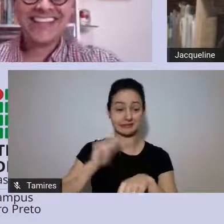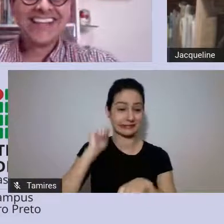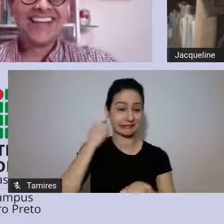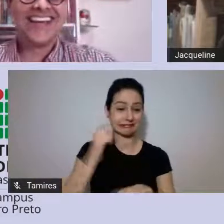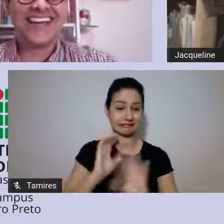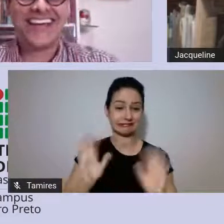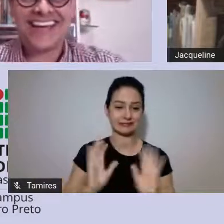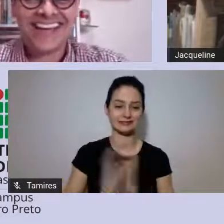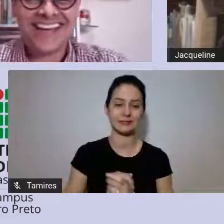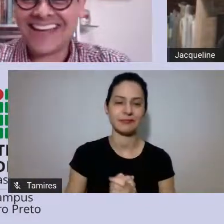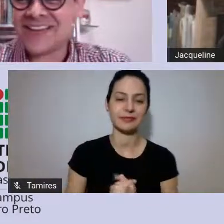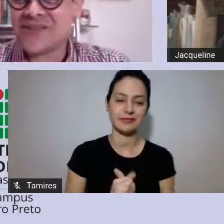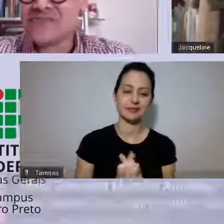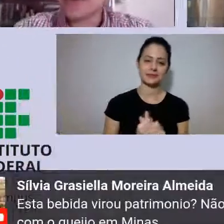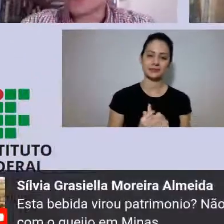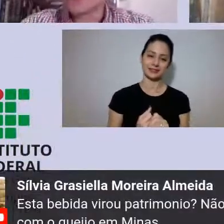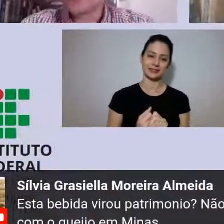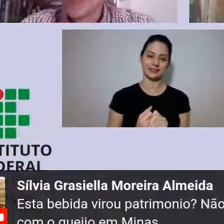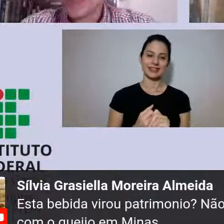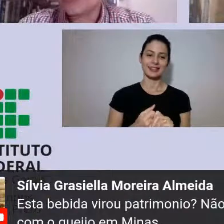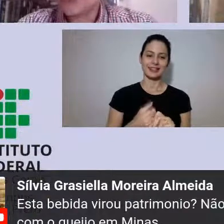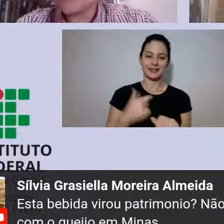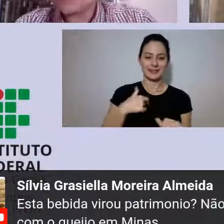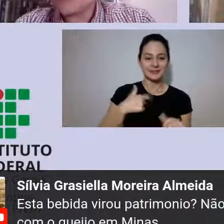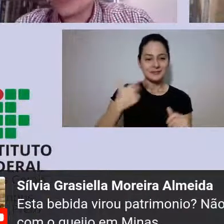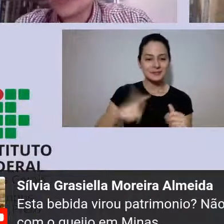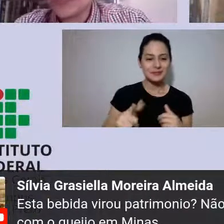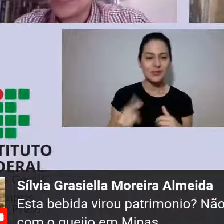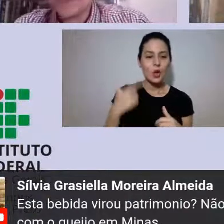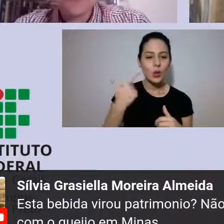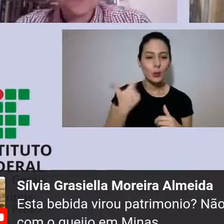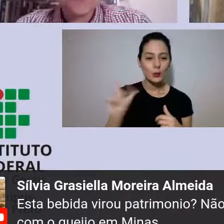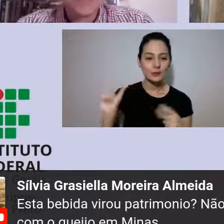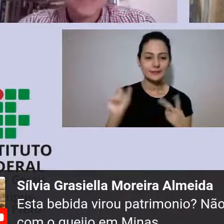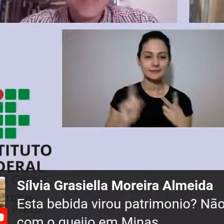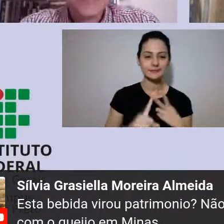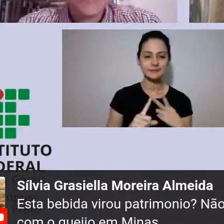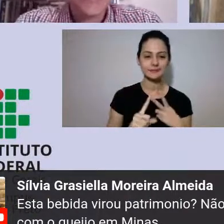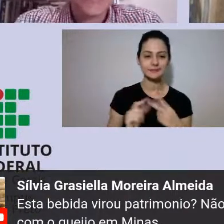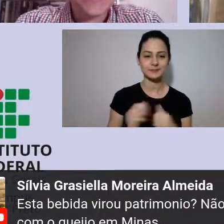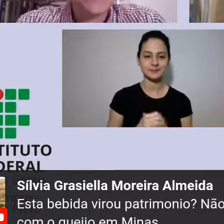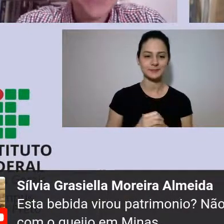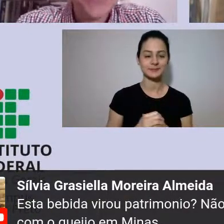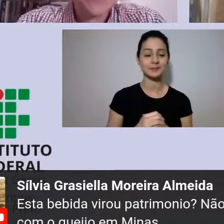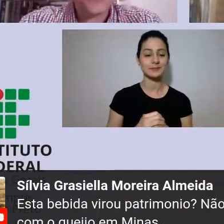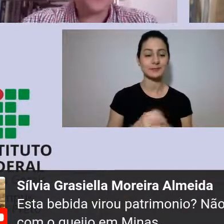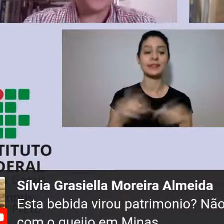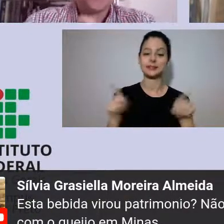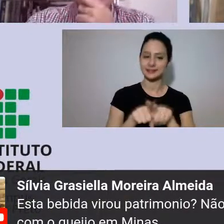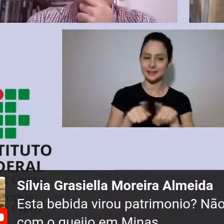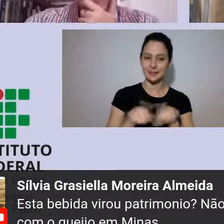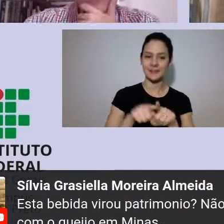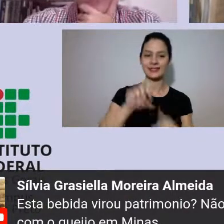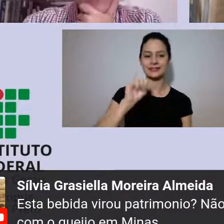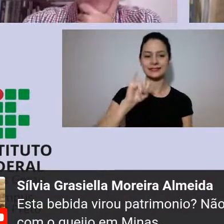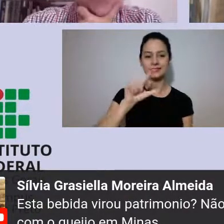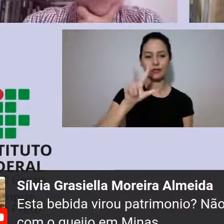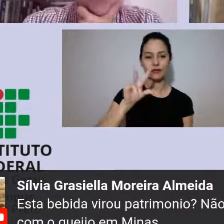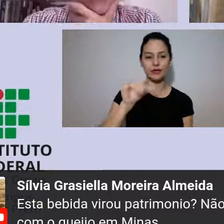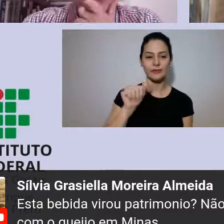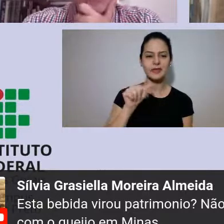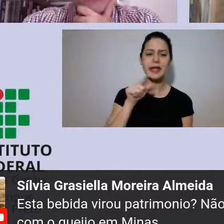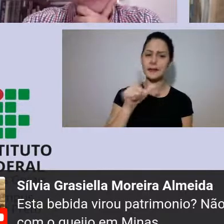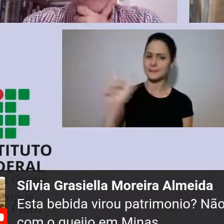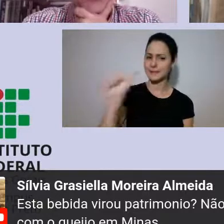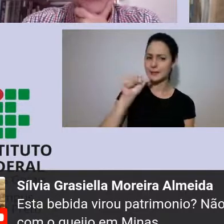E eu me empolgo. A próxima pergunta também da Silvia, se essa